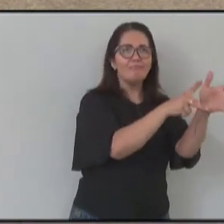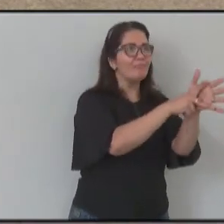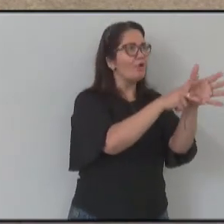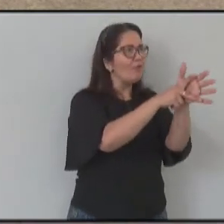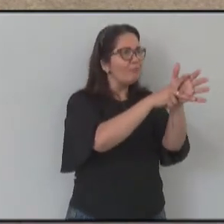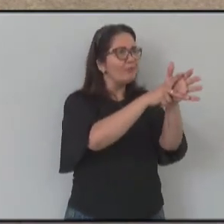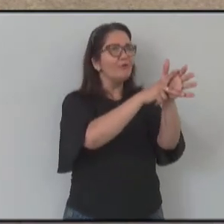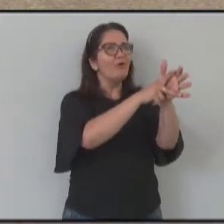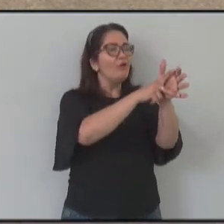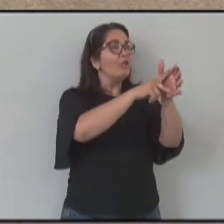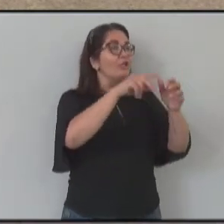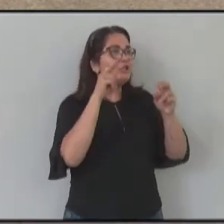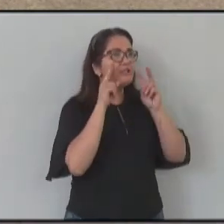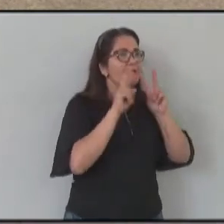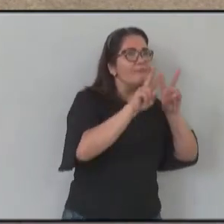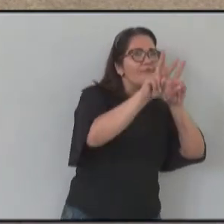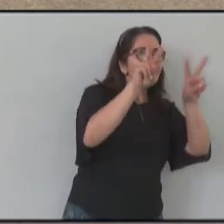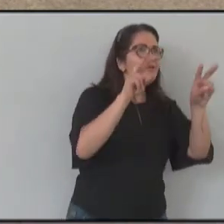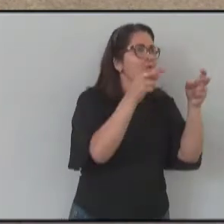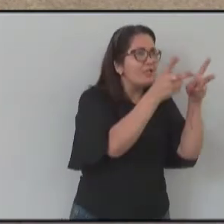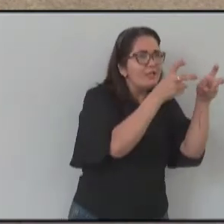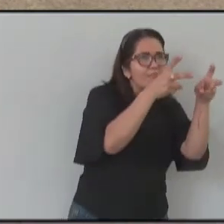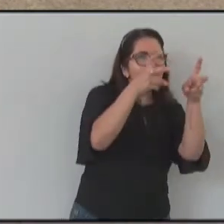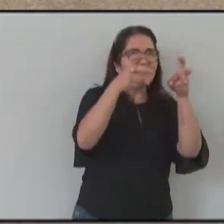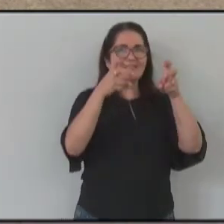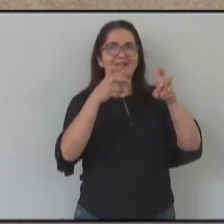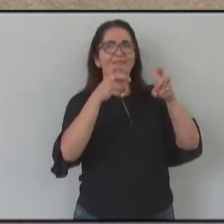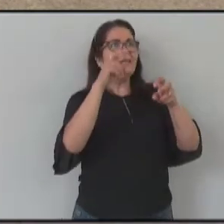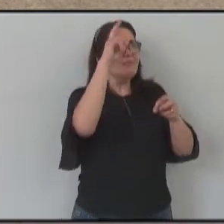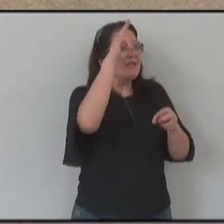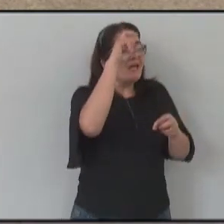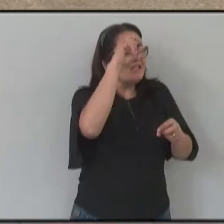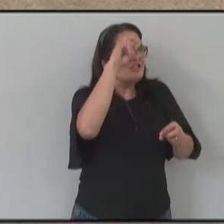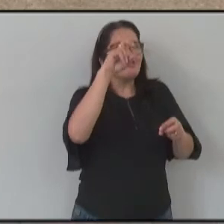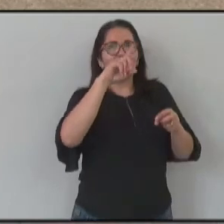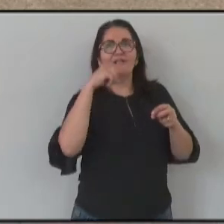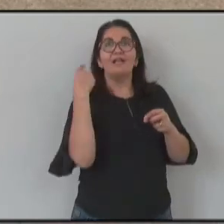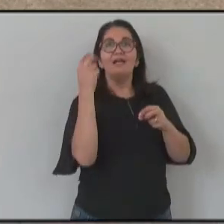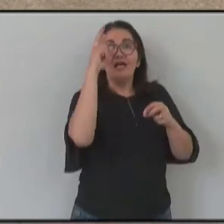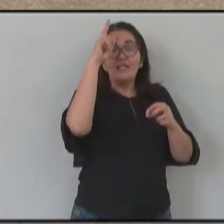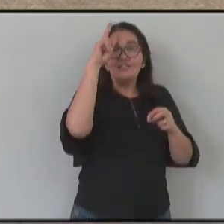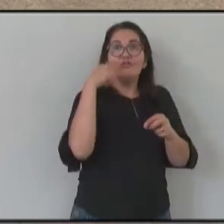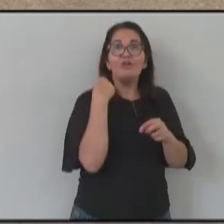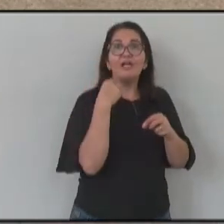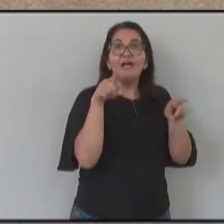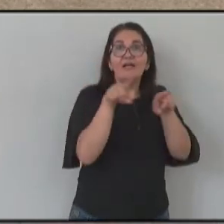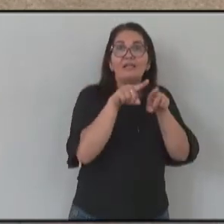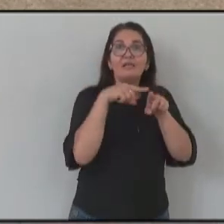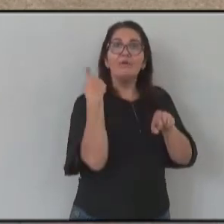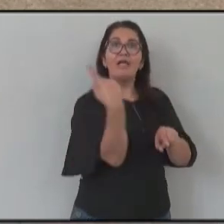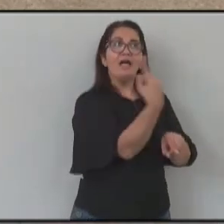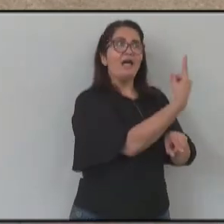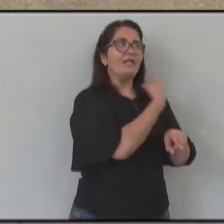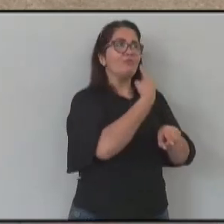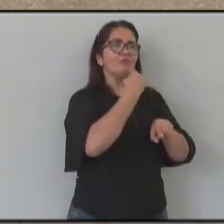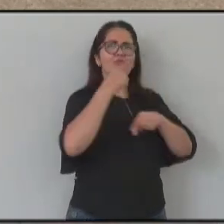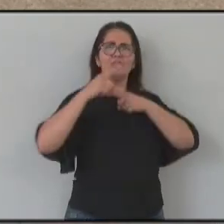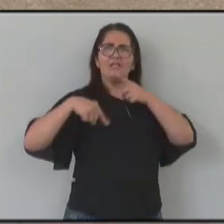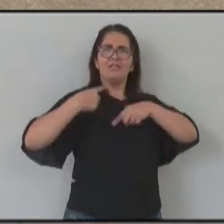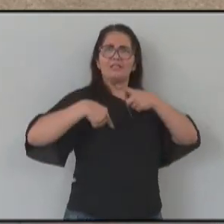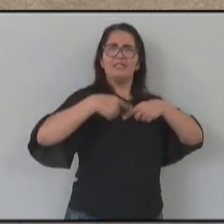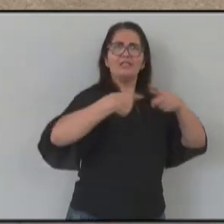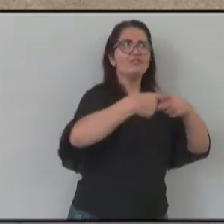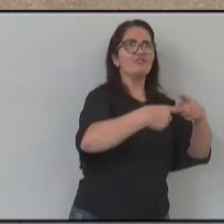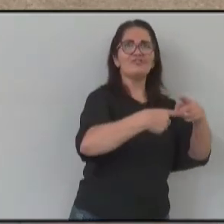exala conhecimento, e são as nossas tradições que estão ali, a nossa cultura. Não são só